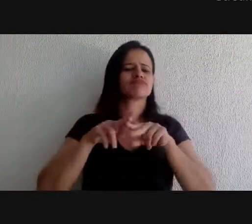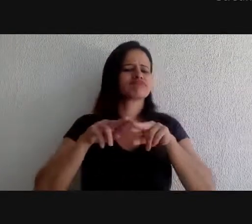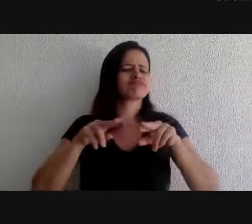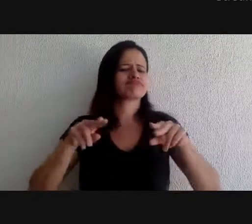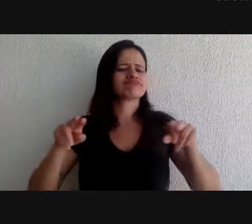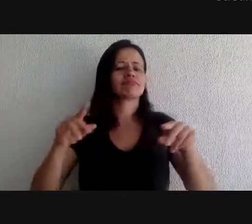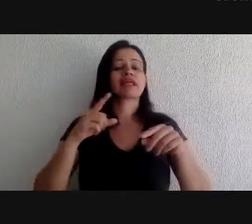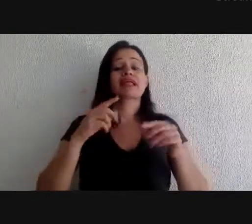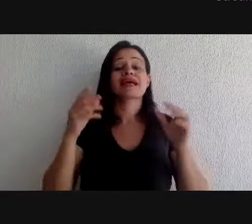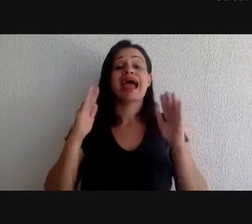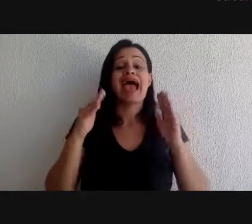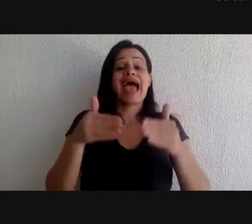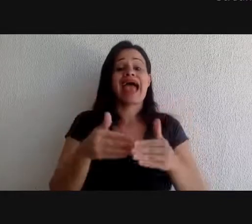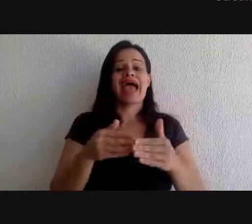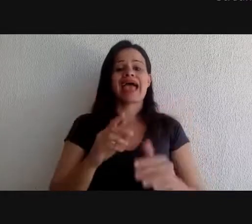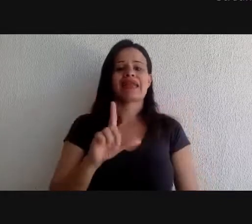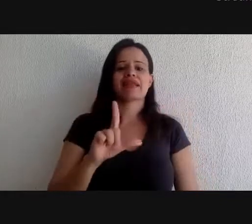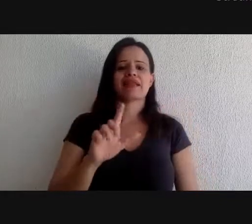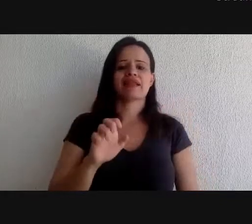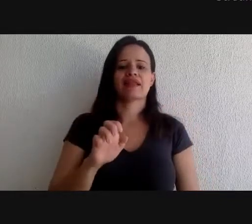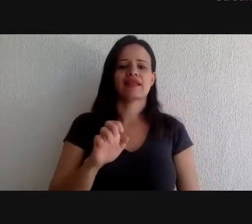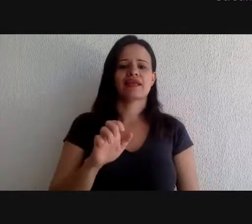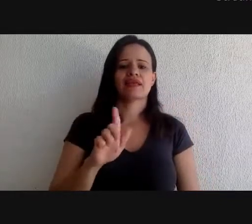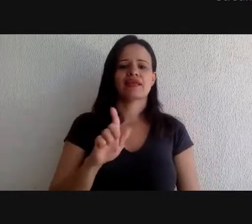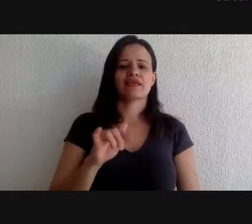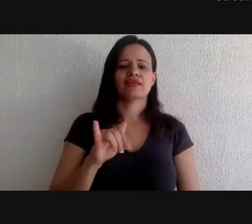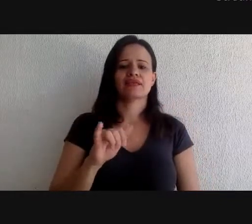legislativo. Terezinha, foi muito interessante